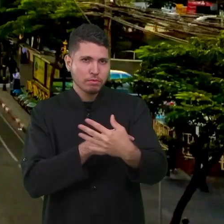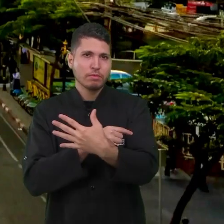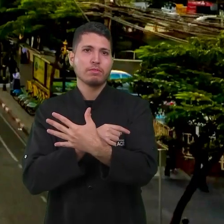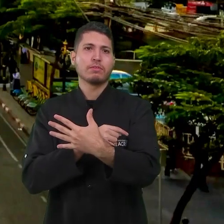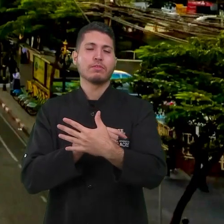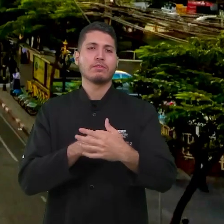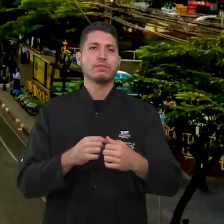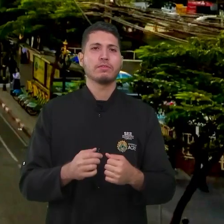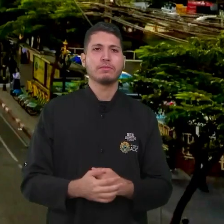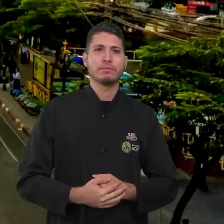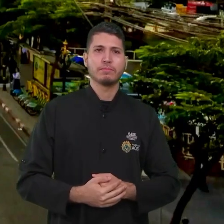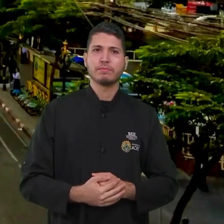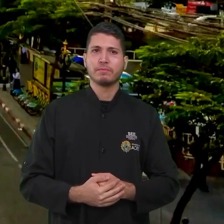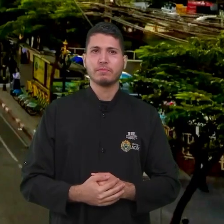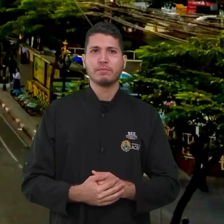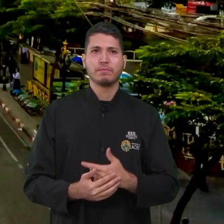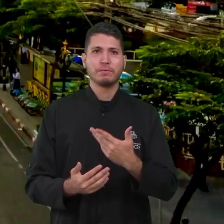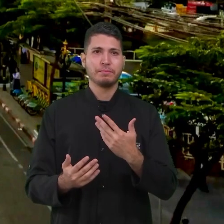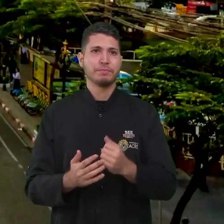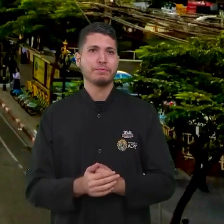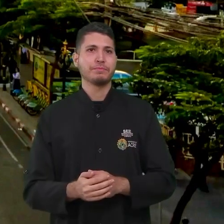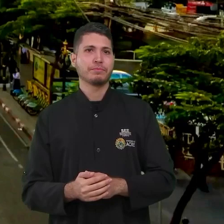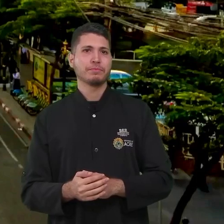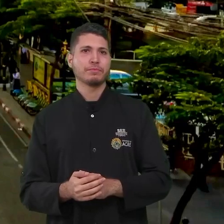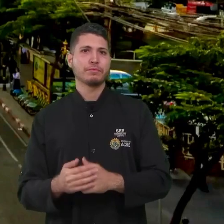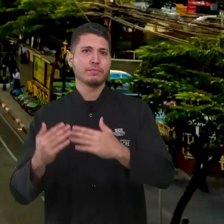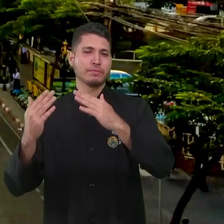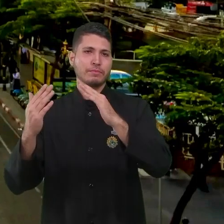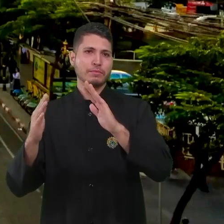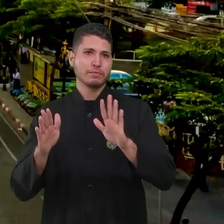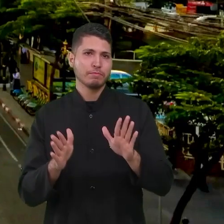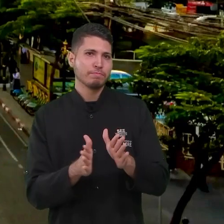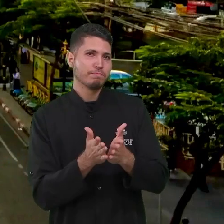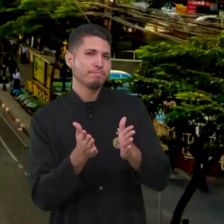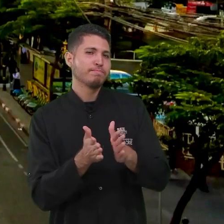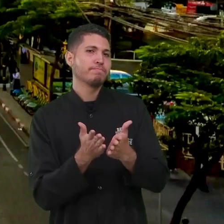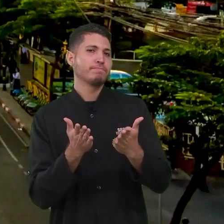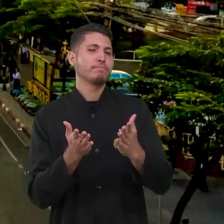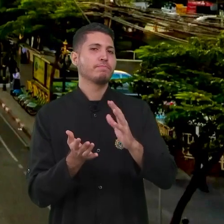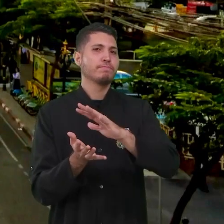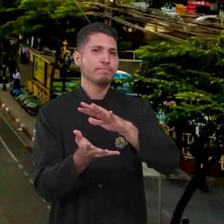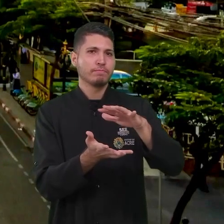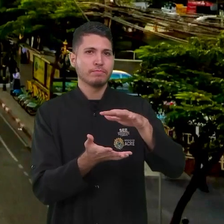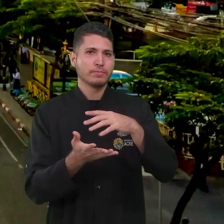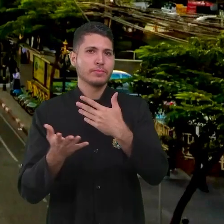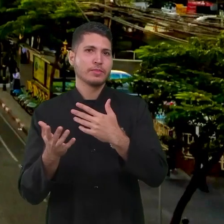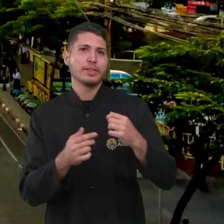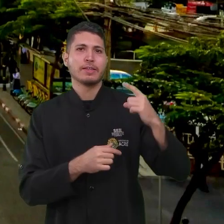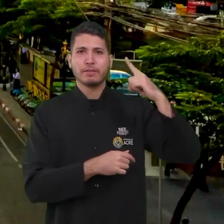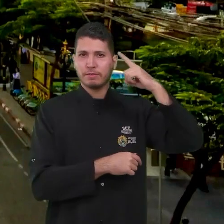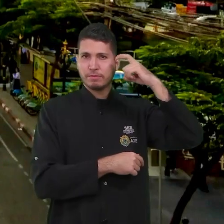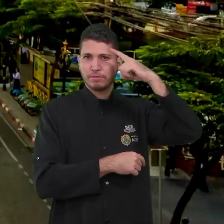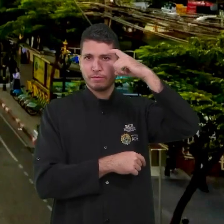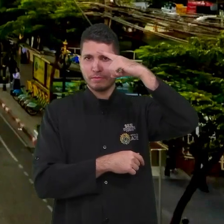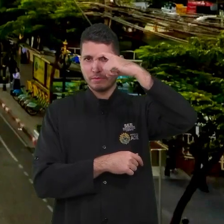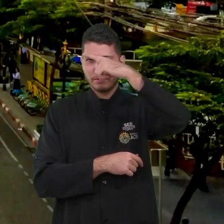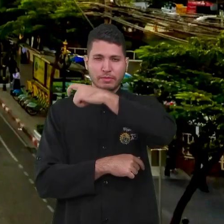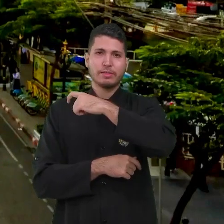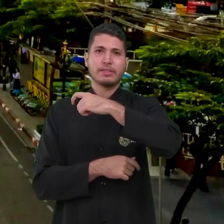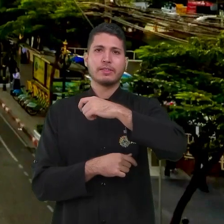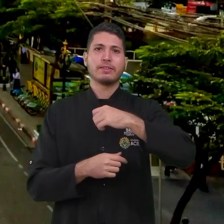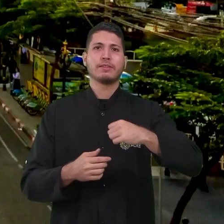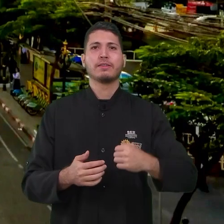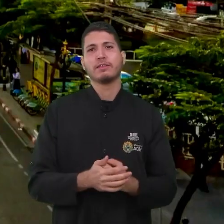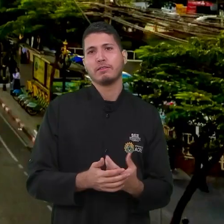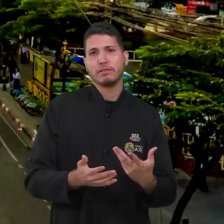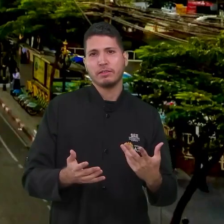as periferias globais, que são justamente os países que enfrentam dificuldade em reter talentos. É o